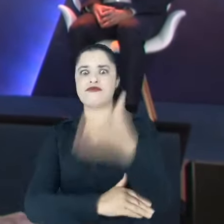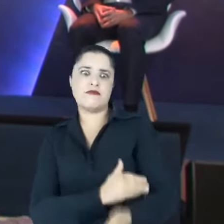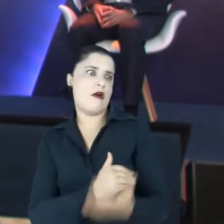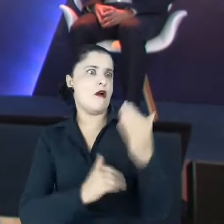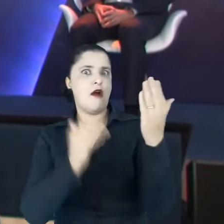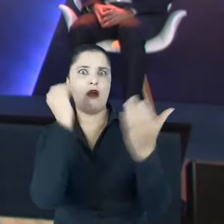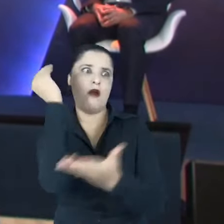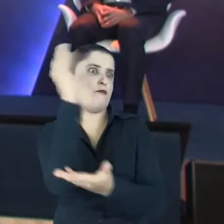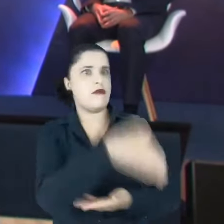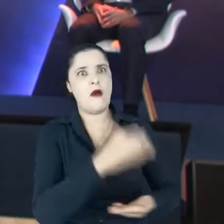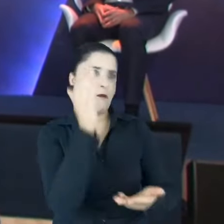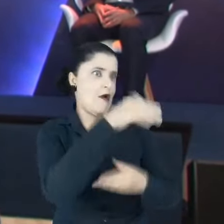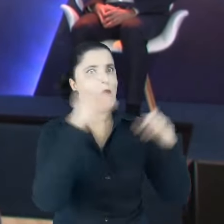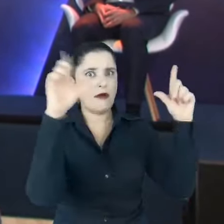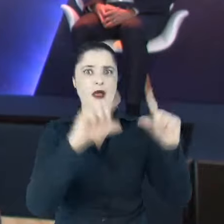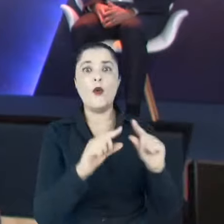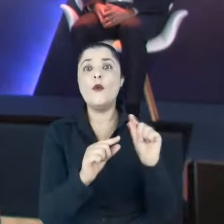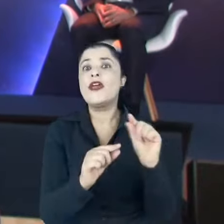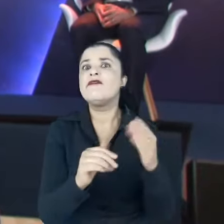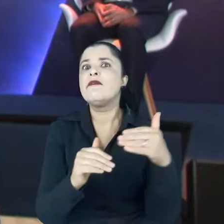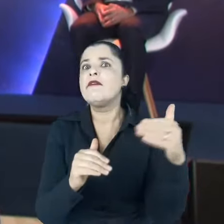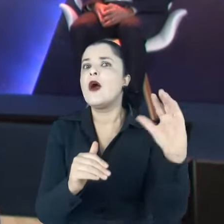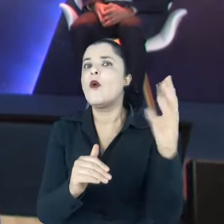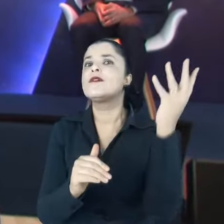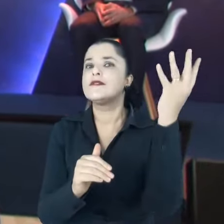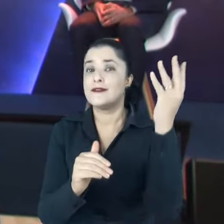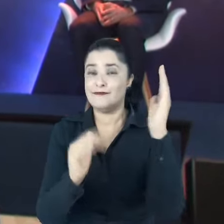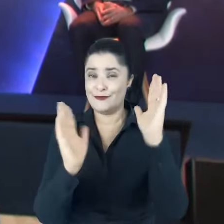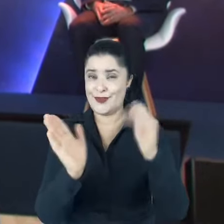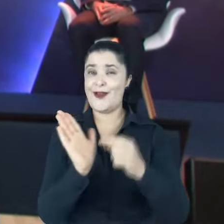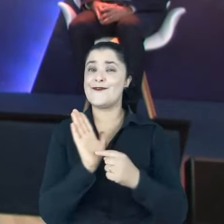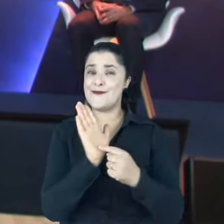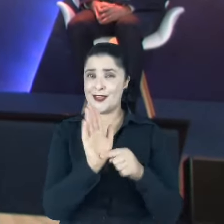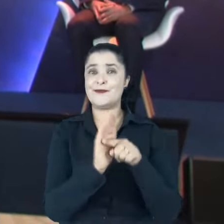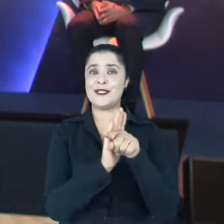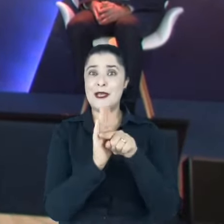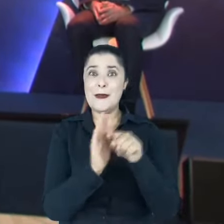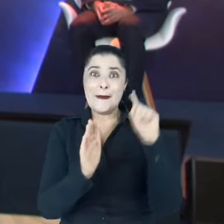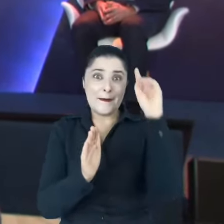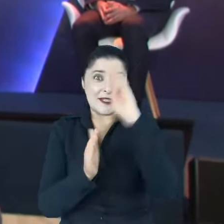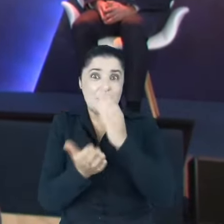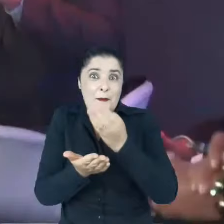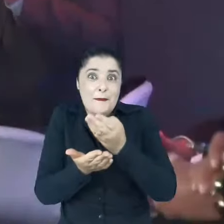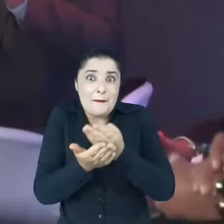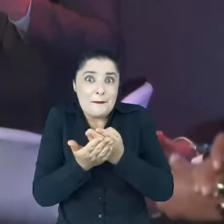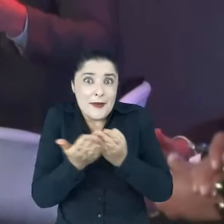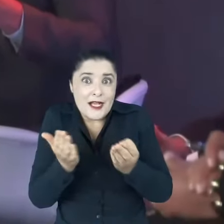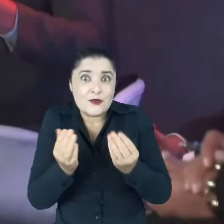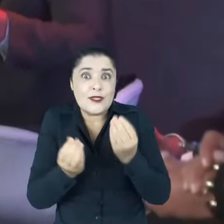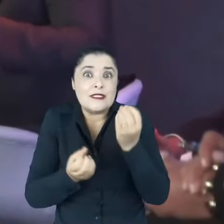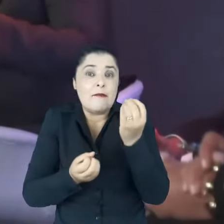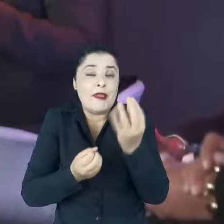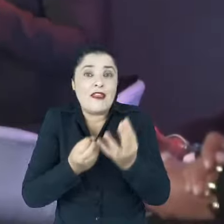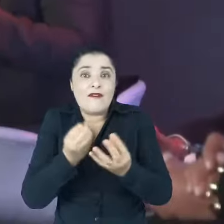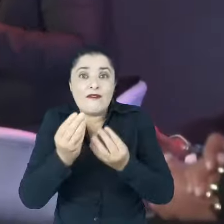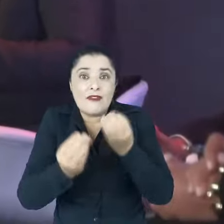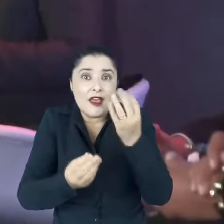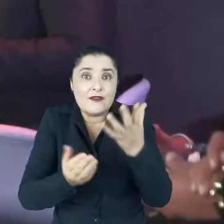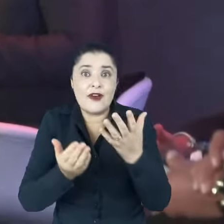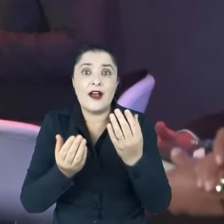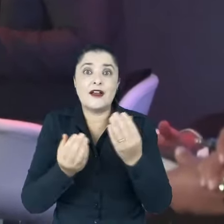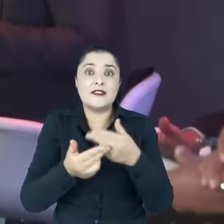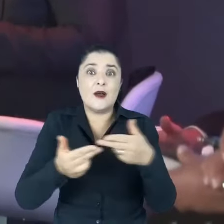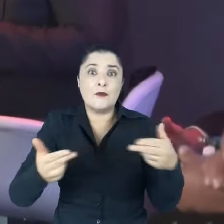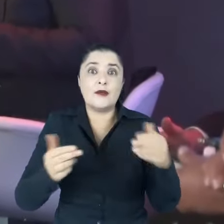velocidade. O Brasil perde todo esse benefício, essa dádiva e essa